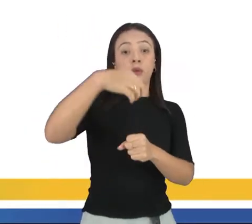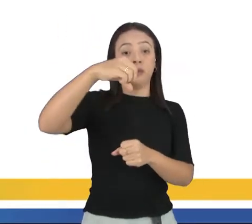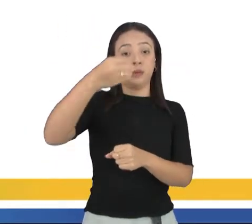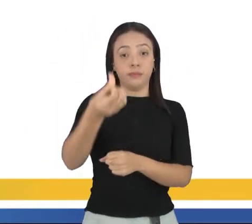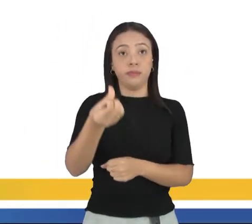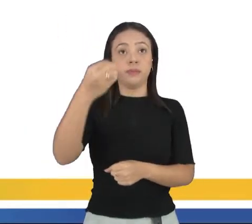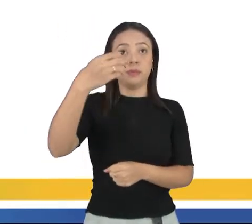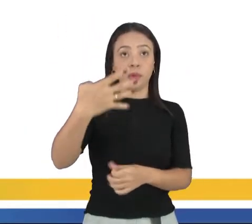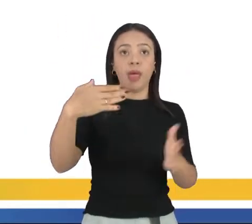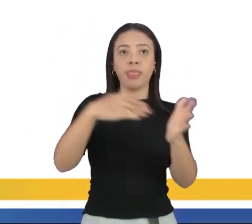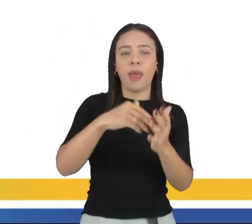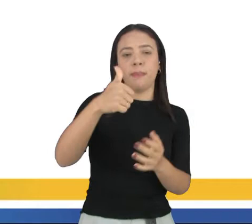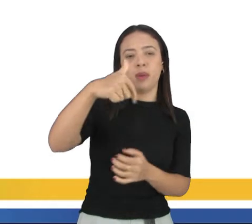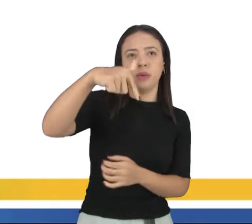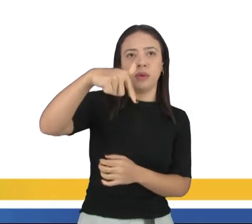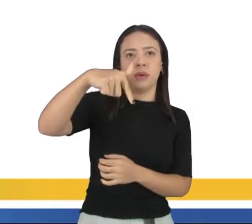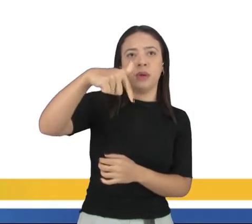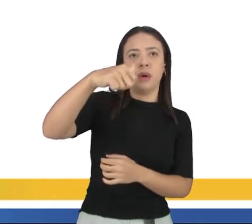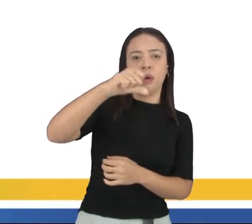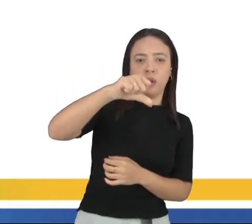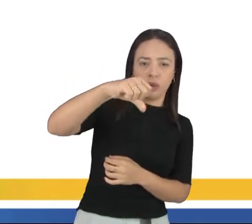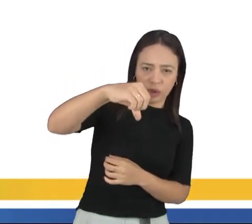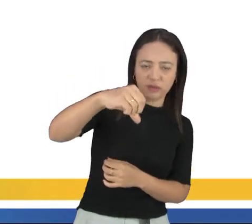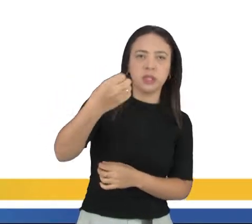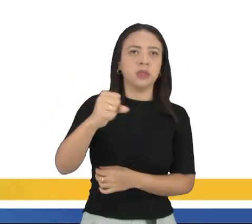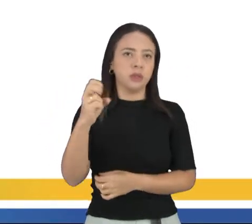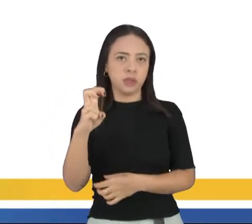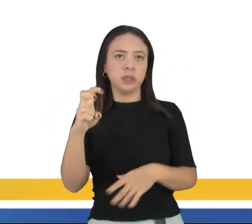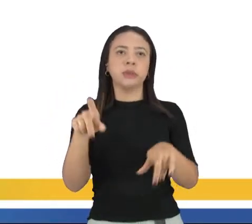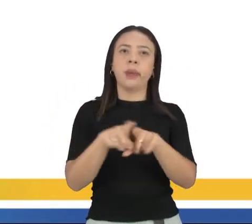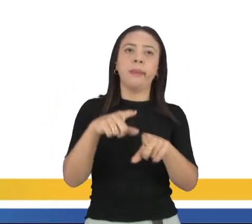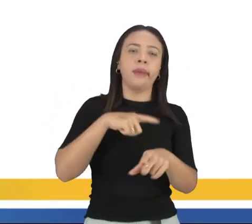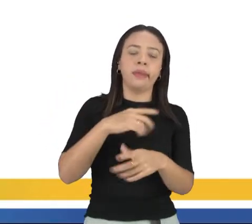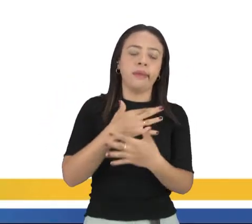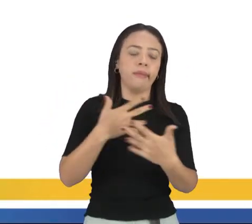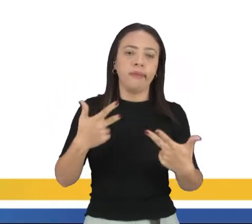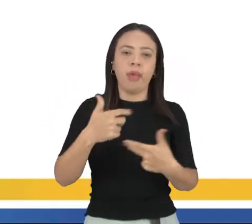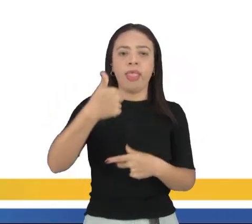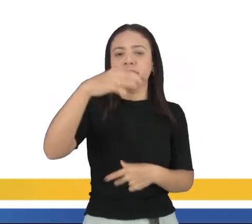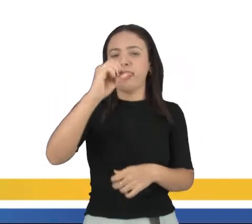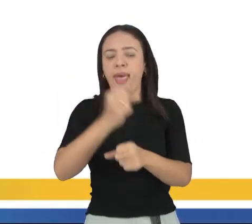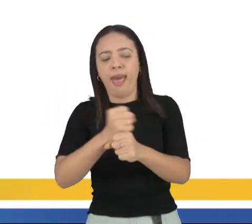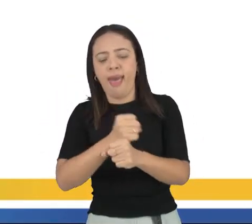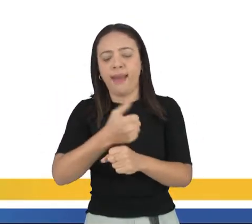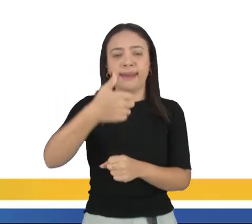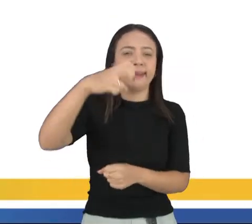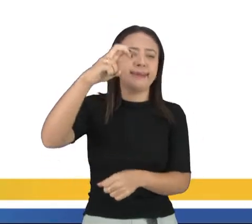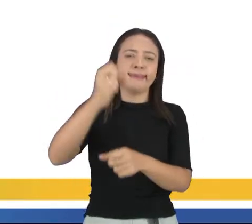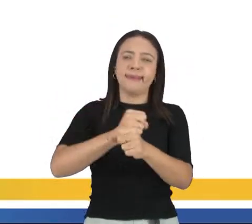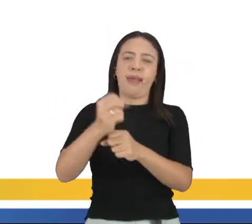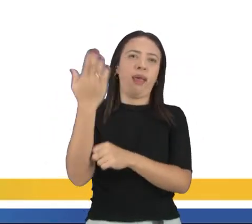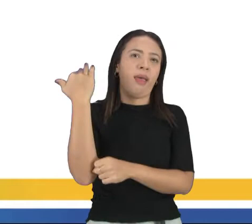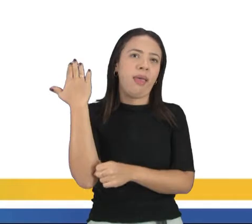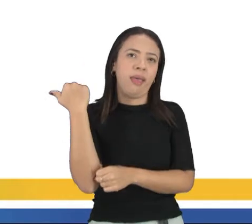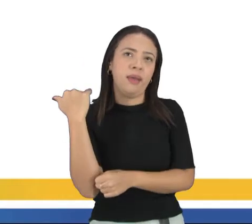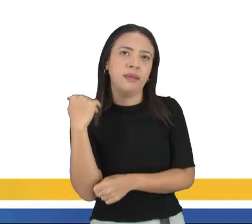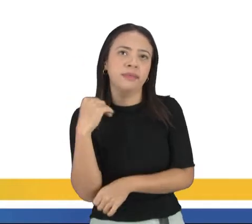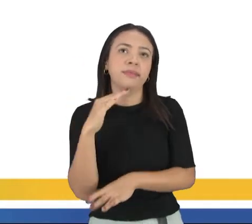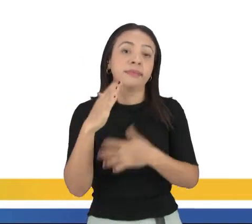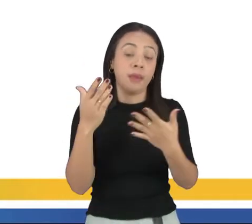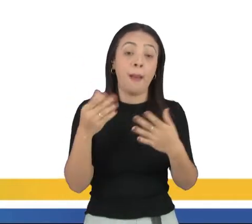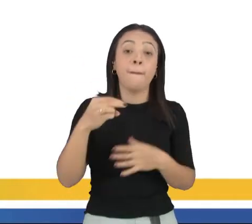1964/1985 entre outros aí que a gente tem 10 15 anos né 20 anos